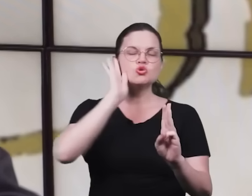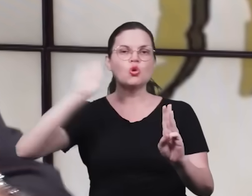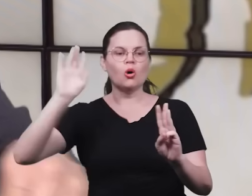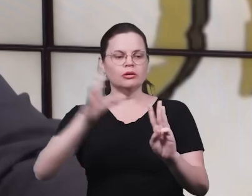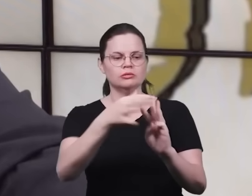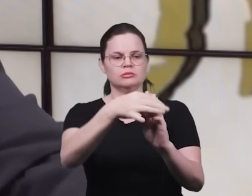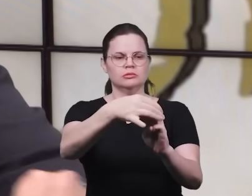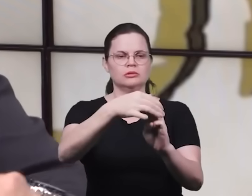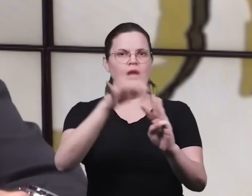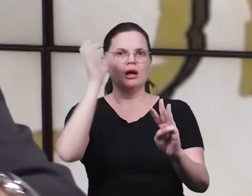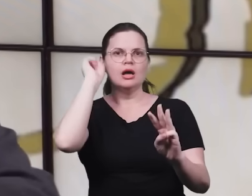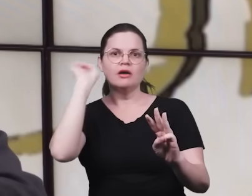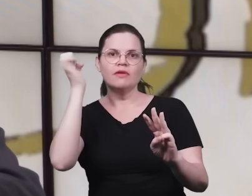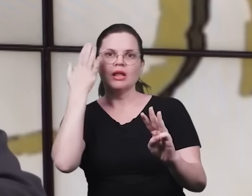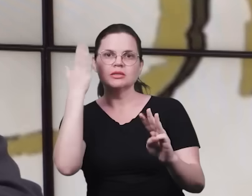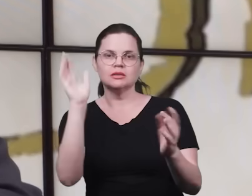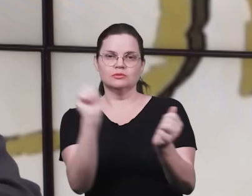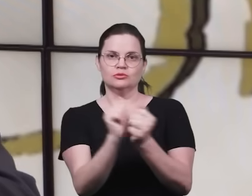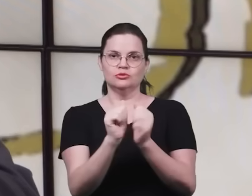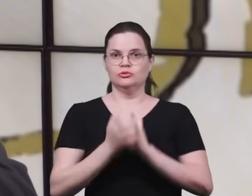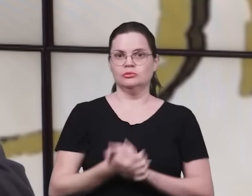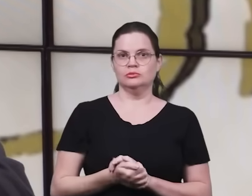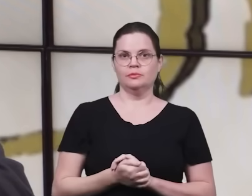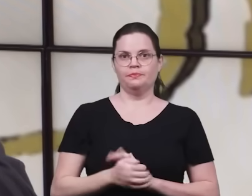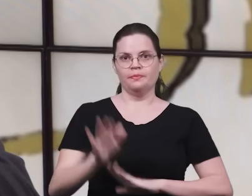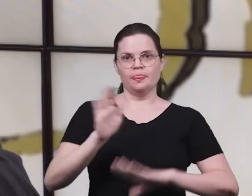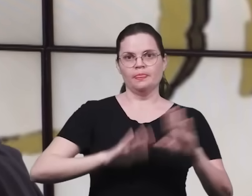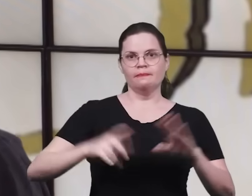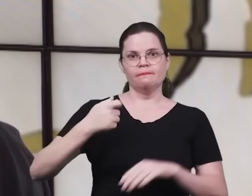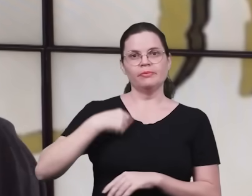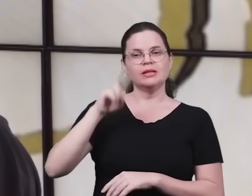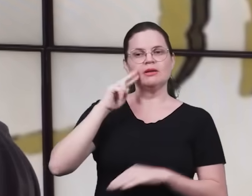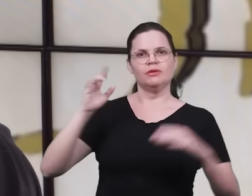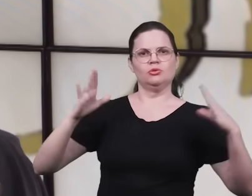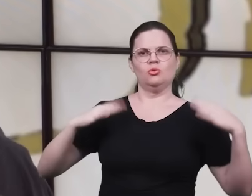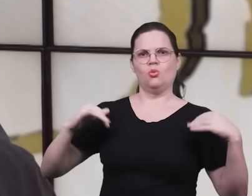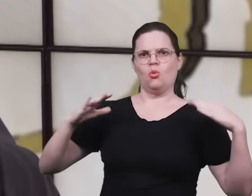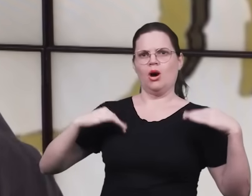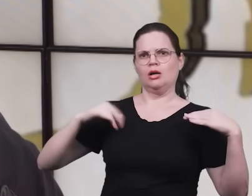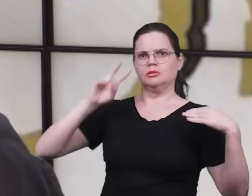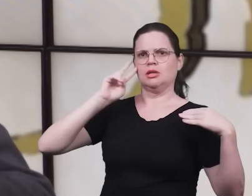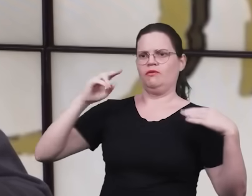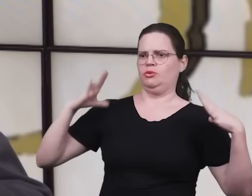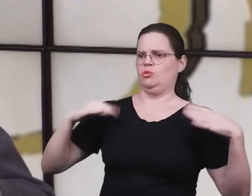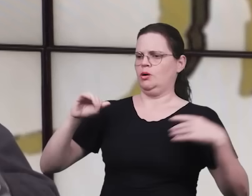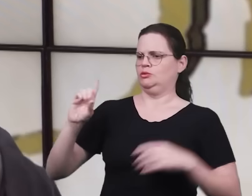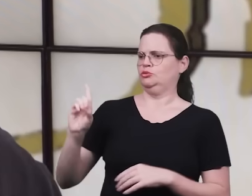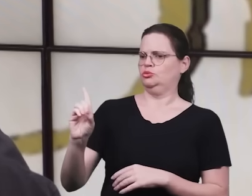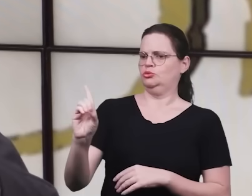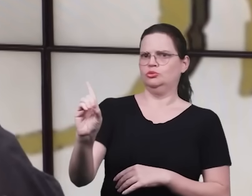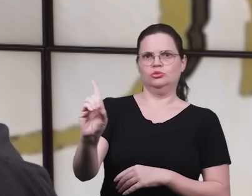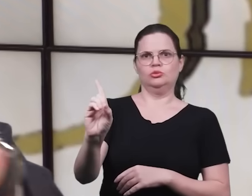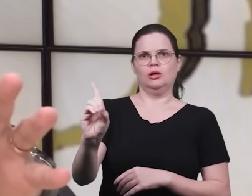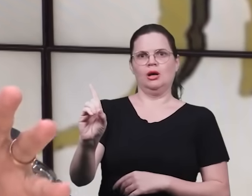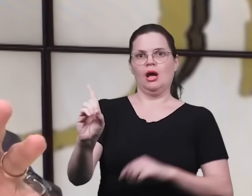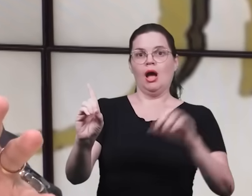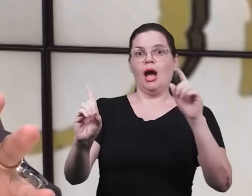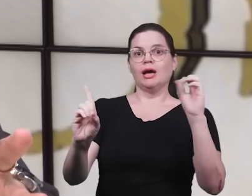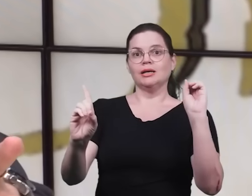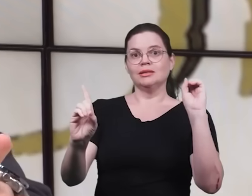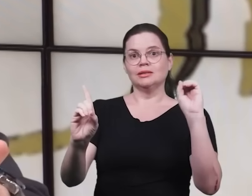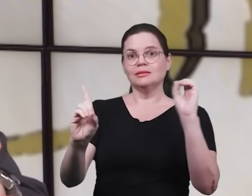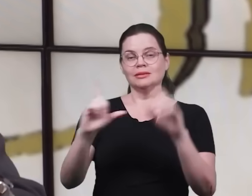é uma coisa assim, é uma visão, não. Às vezes, você está vendo um anjo indo falar com uma pessoa e, na visão, você tem a revelação de tudo que ele vai